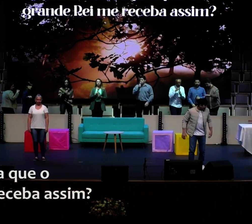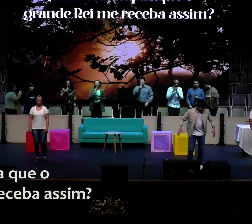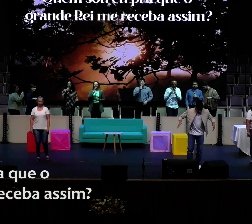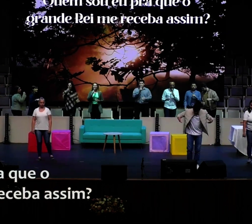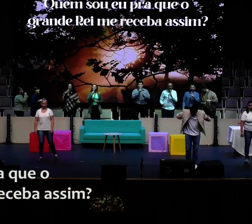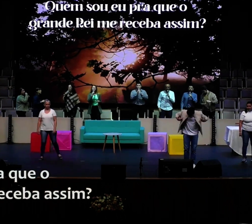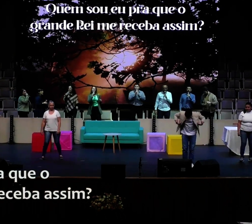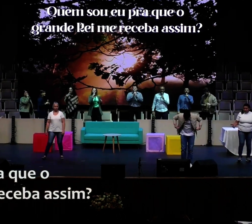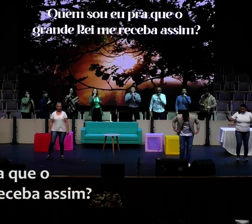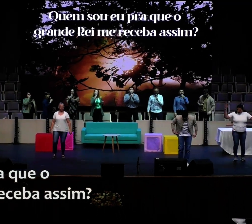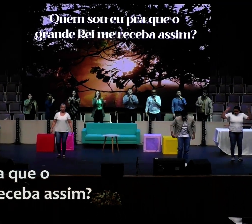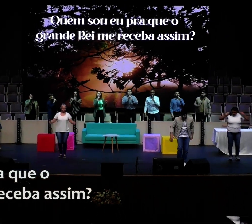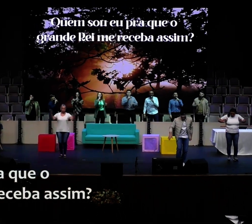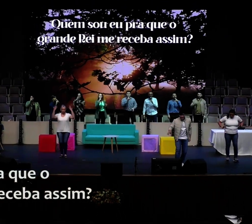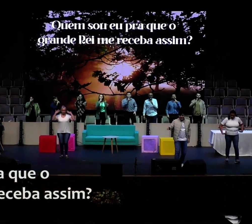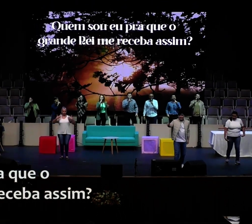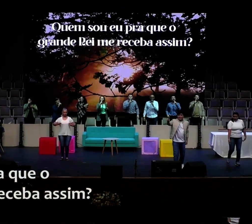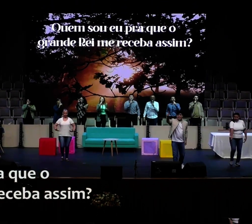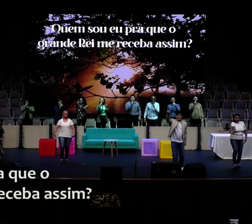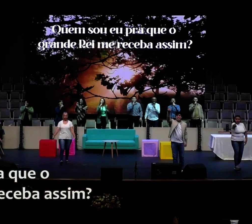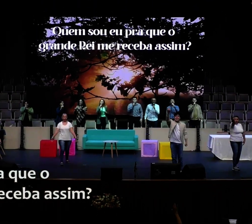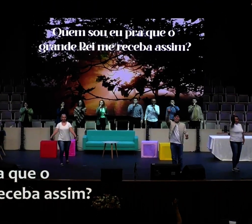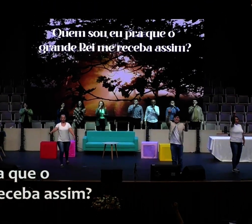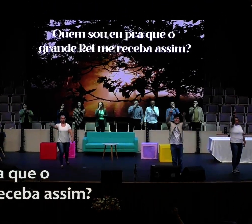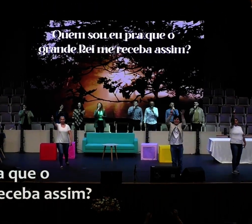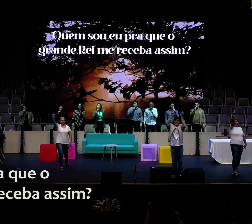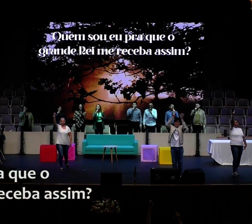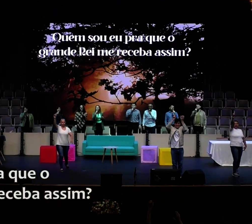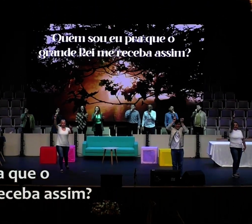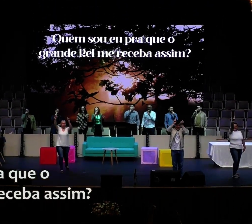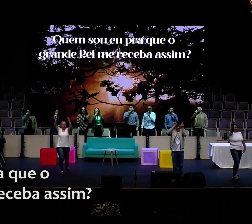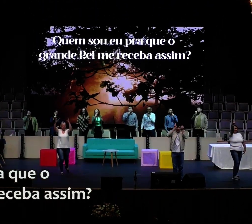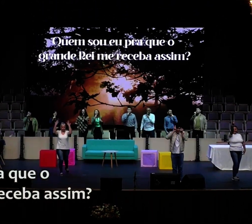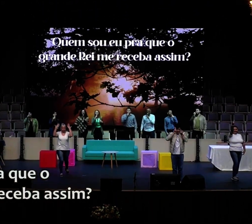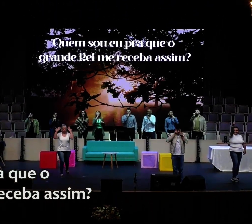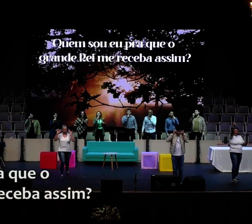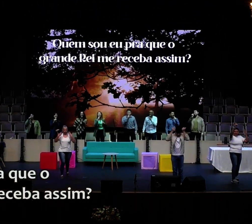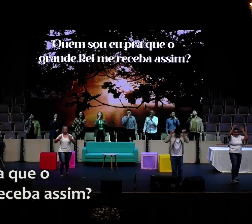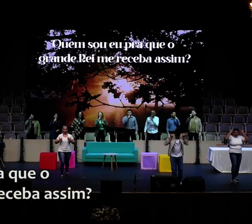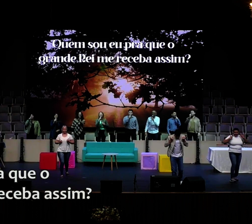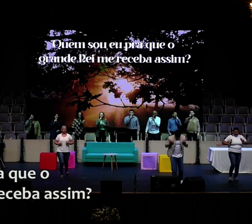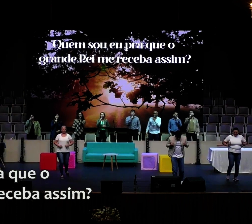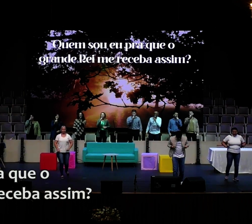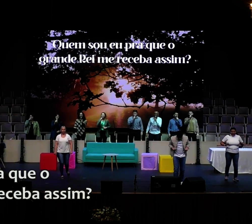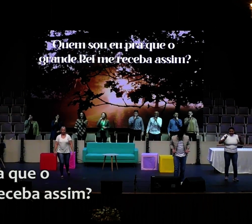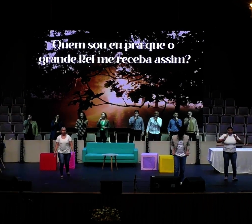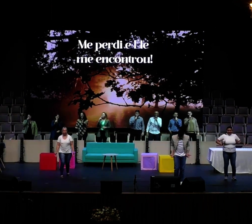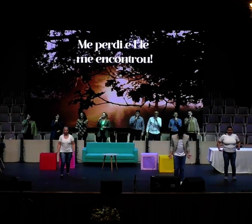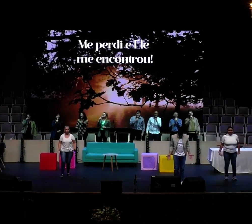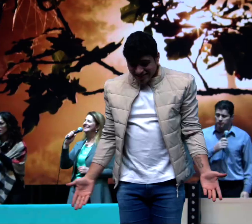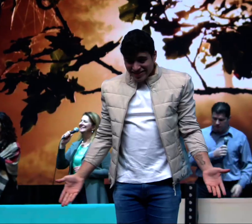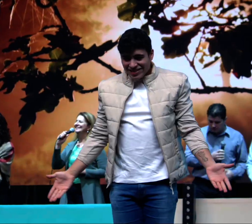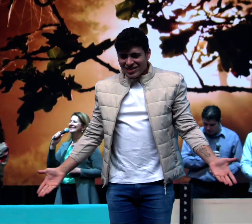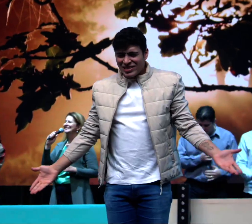Quem sou eu para que o grande rei me receba